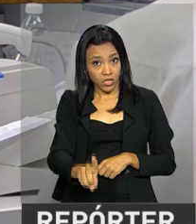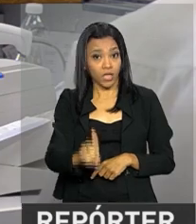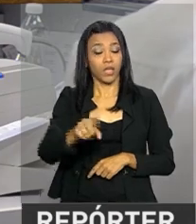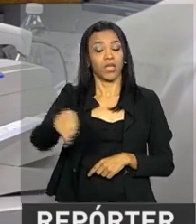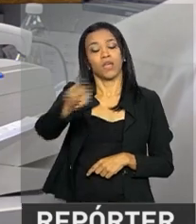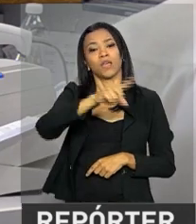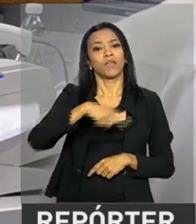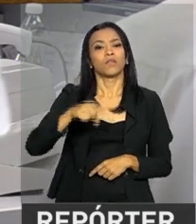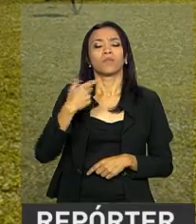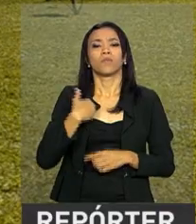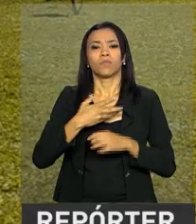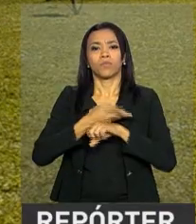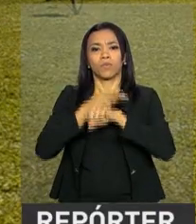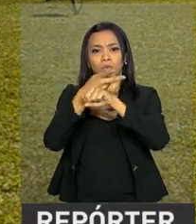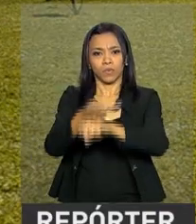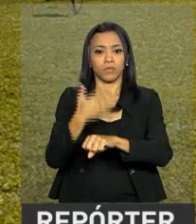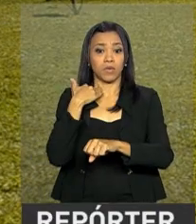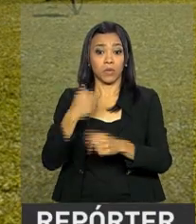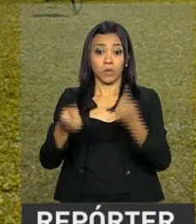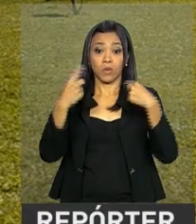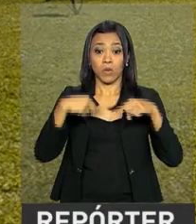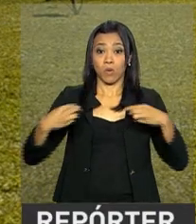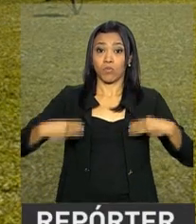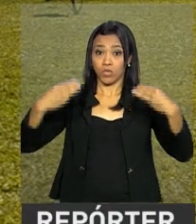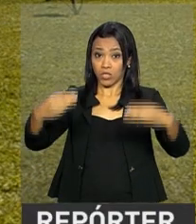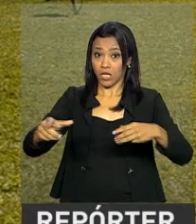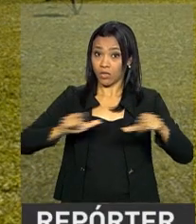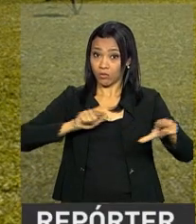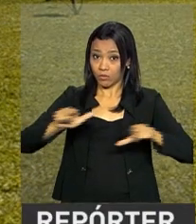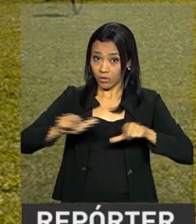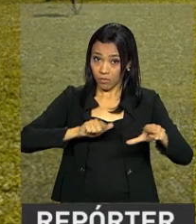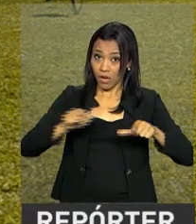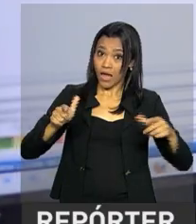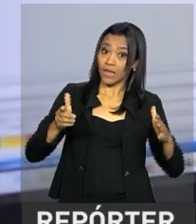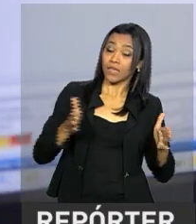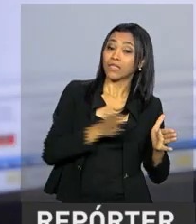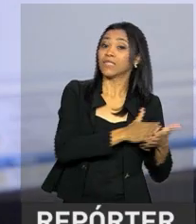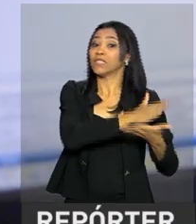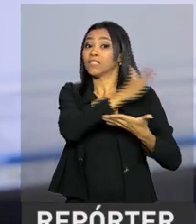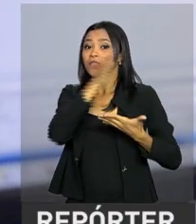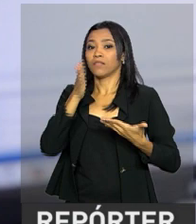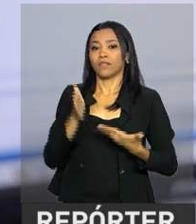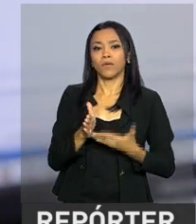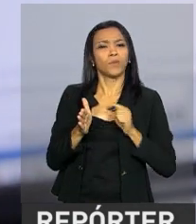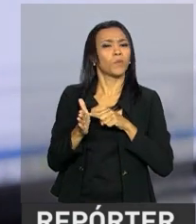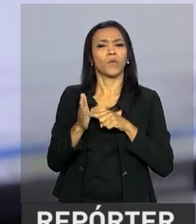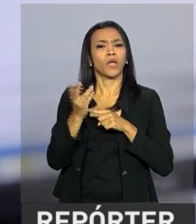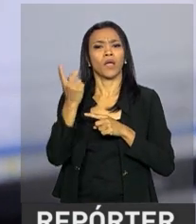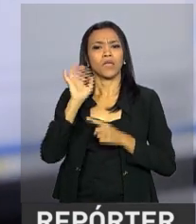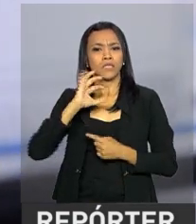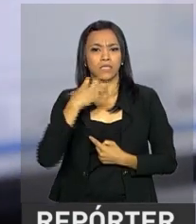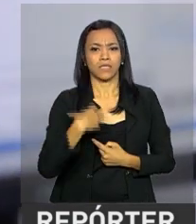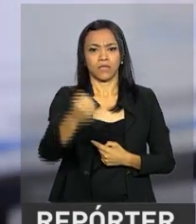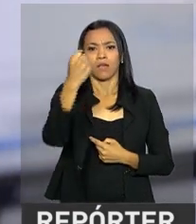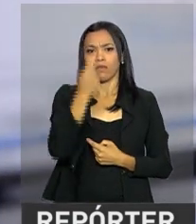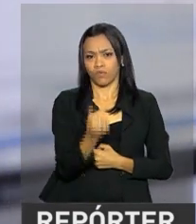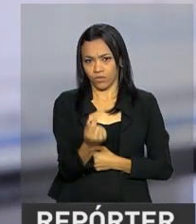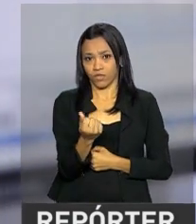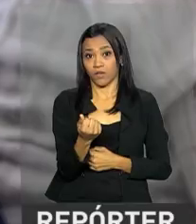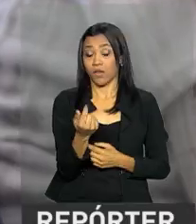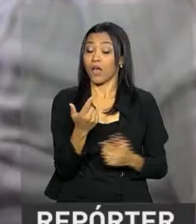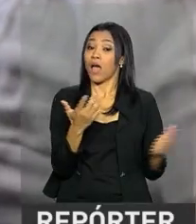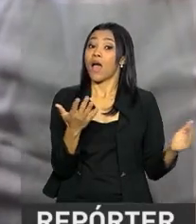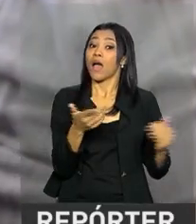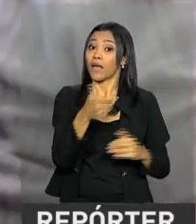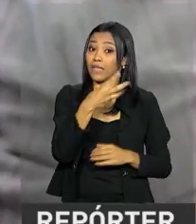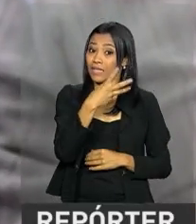compareceram às agências bancárias, o Ministério do Trabalho estendeu o prazo para o saque do benefício. Antes, a data limite era 30 de junho, agora